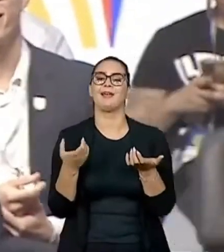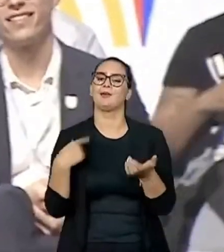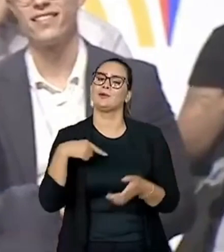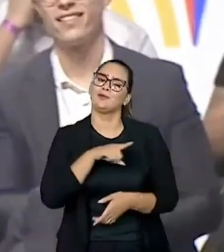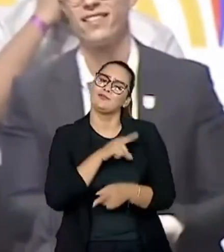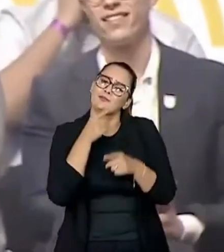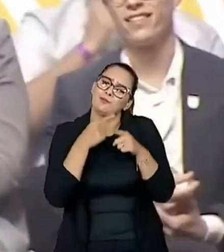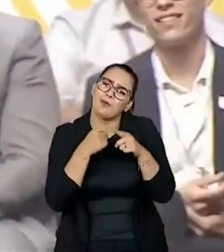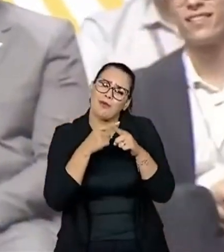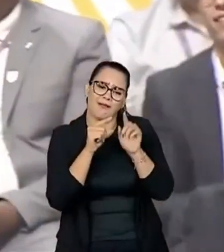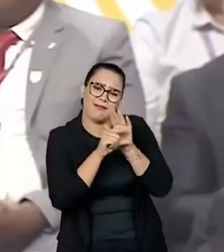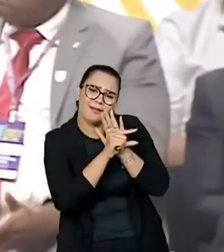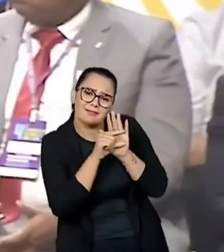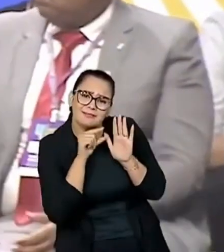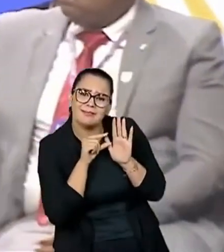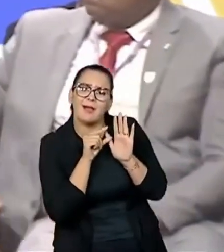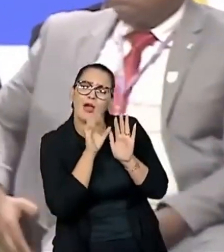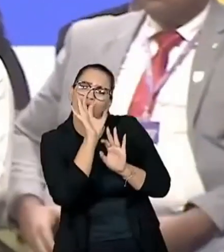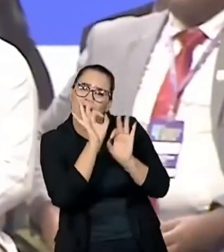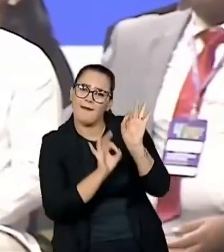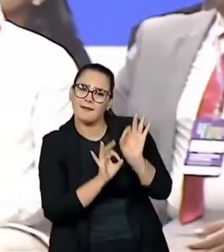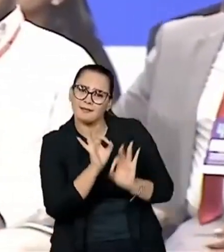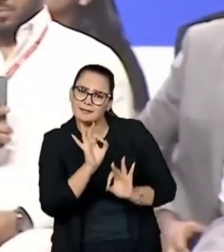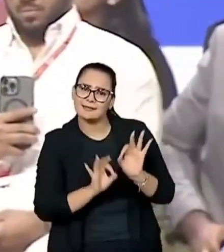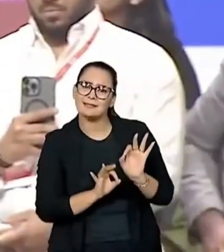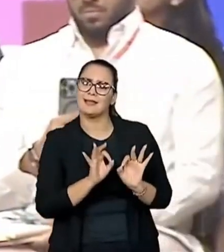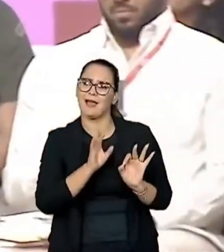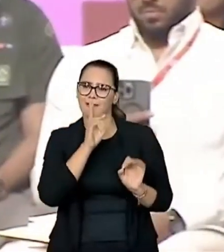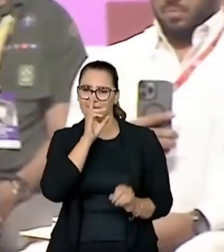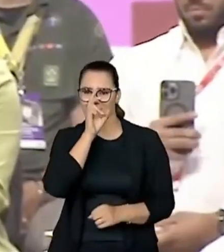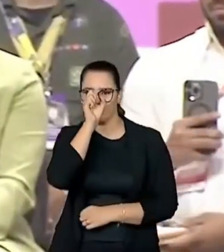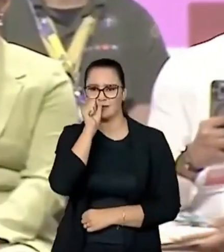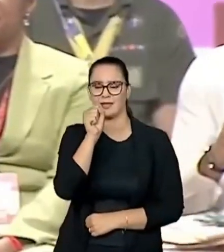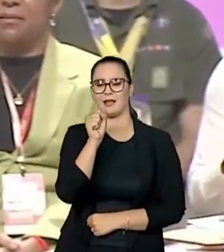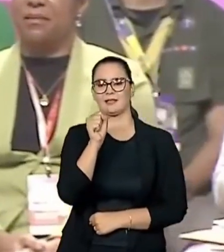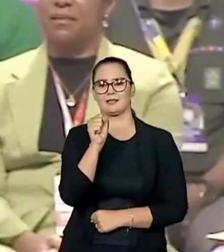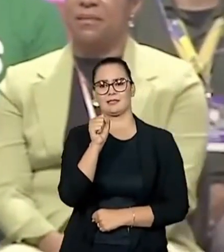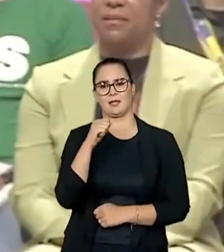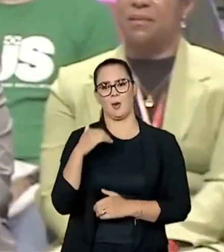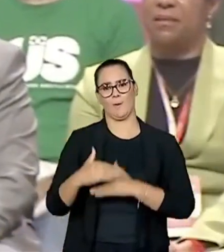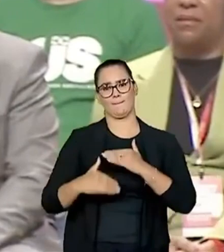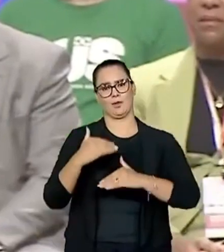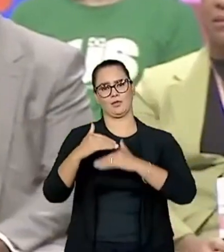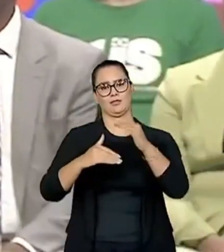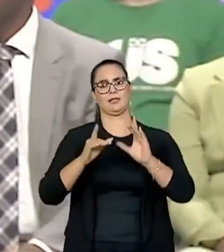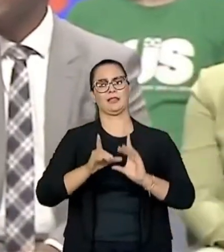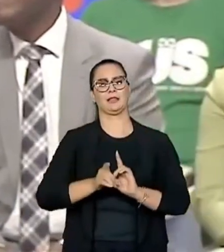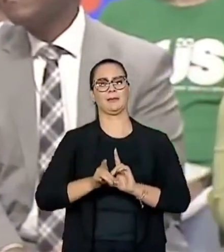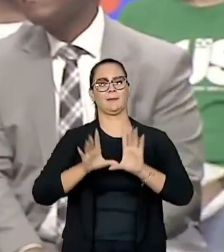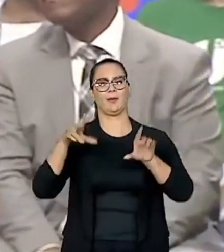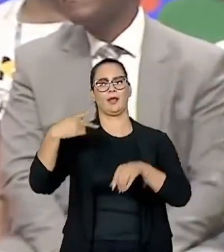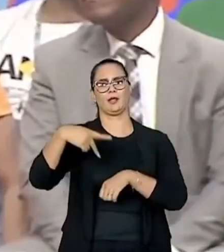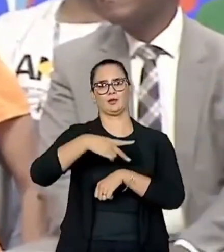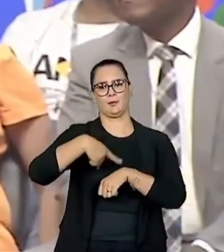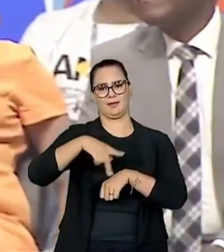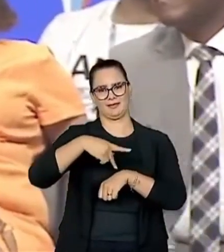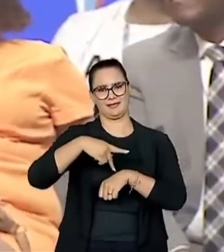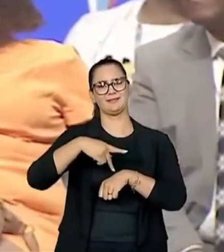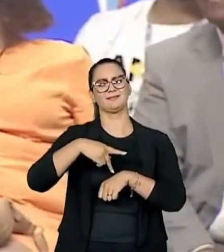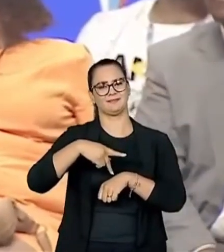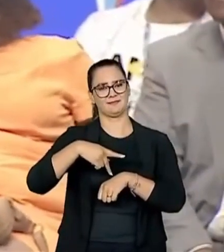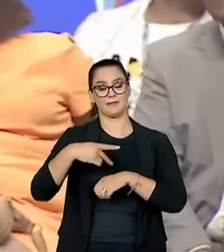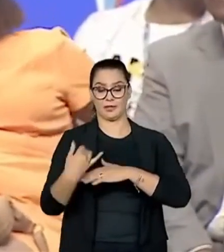causa, companheiro Márcio, organizar e fortalecer o processo democrático desse país.